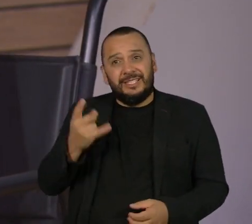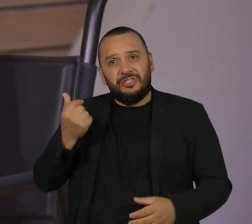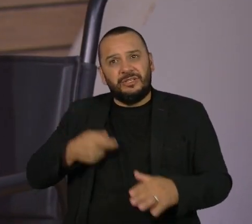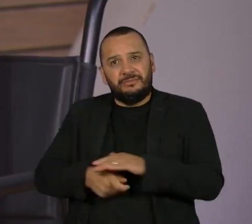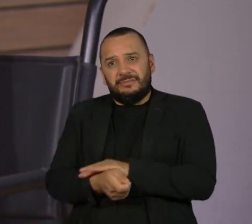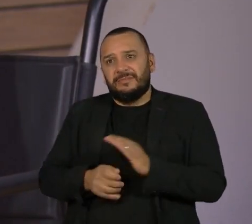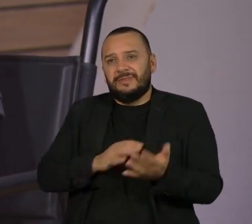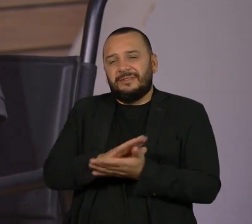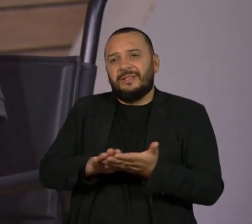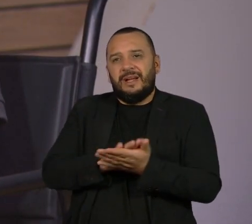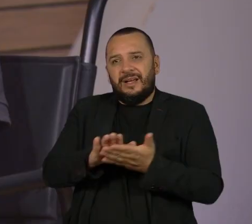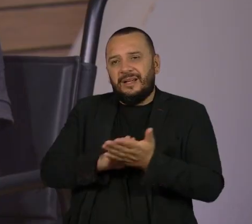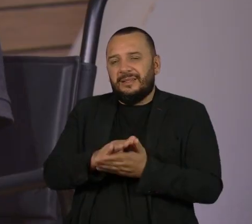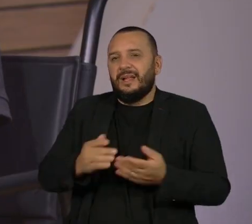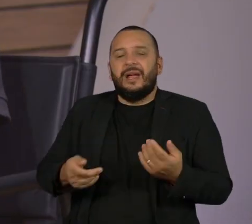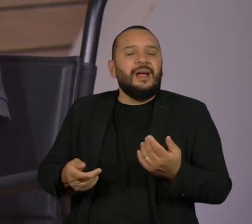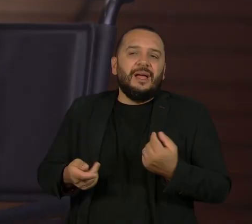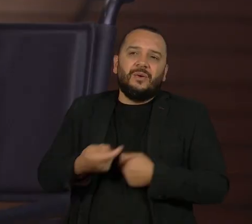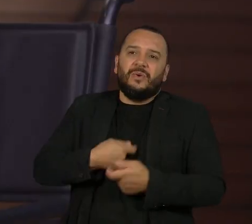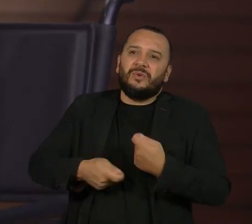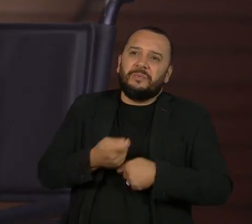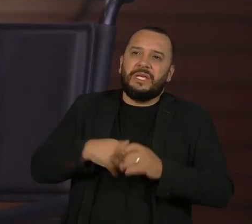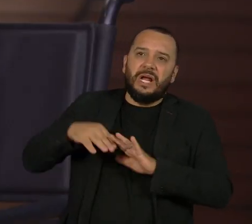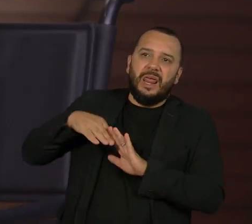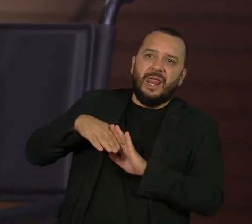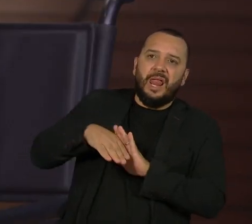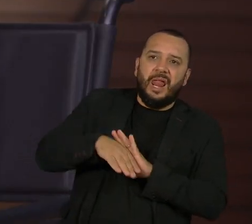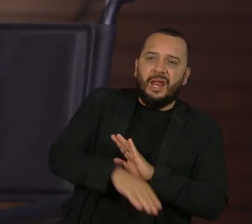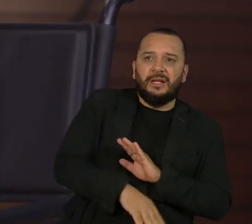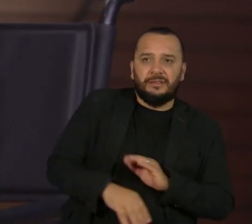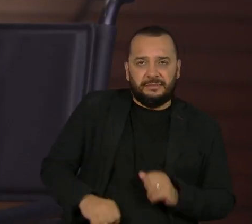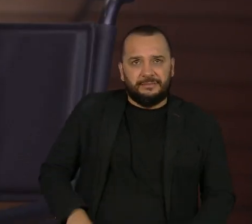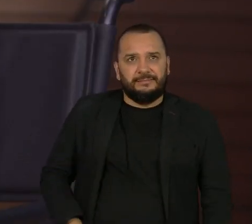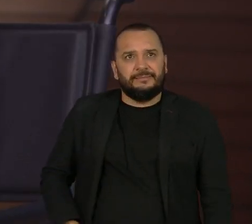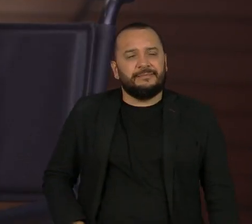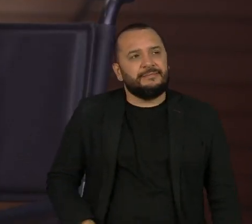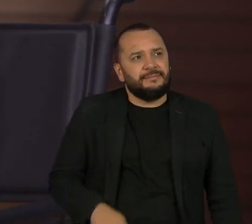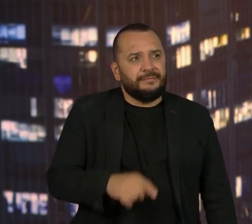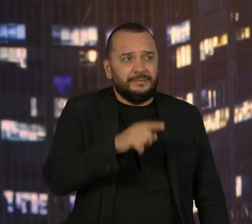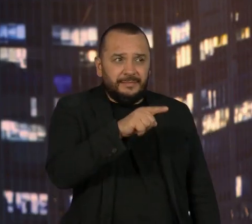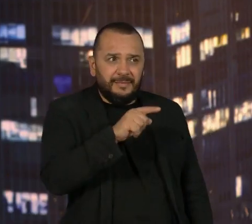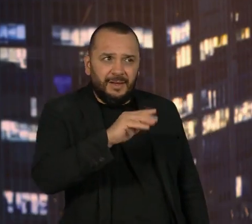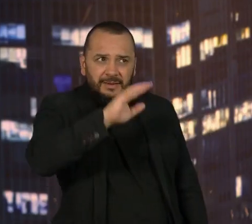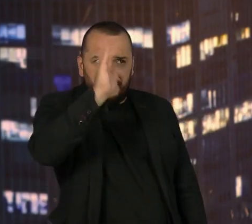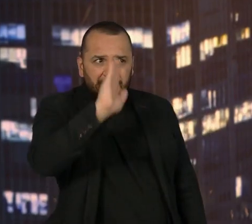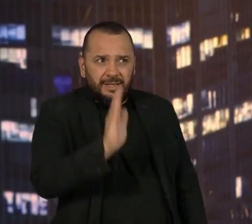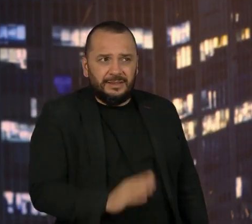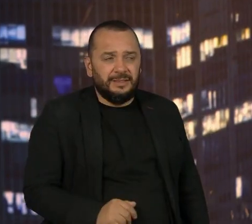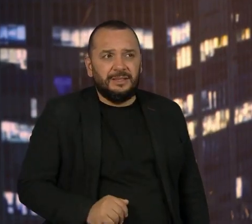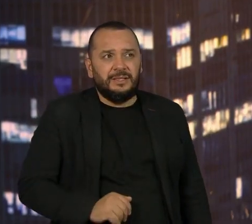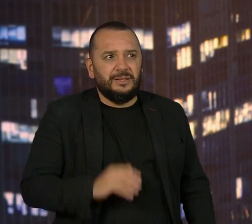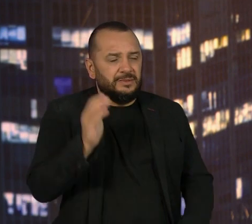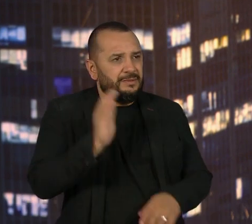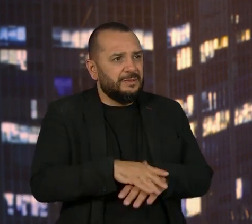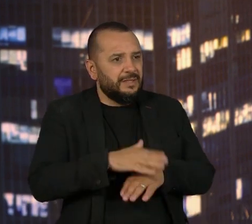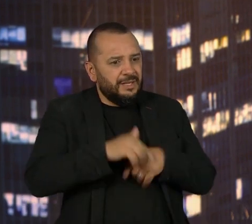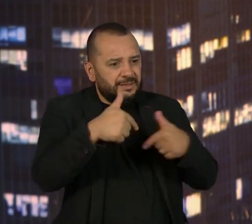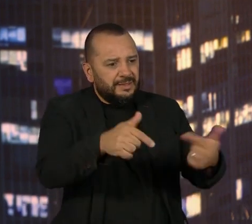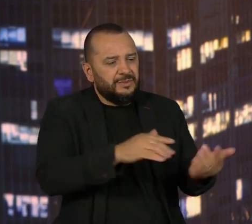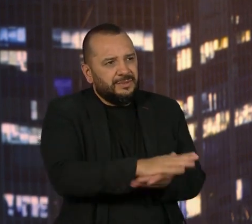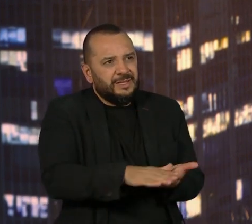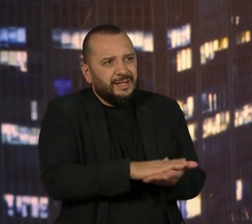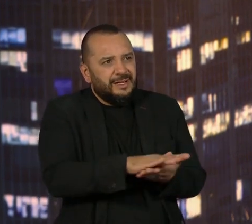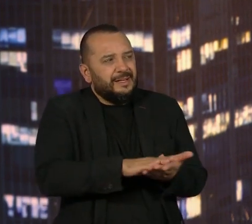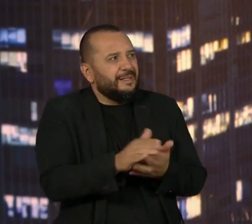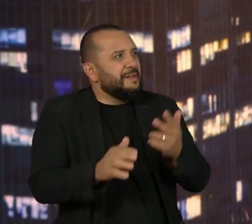a importância de ter o recurso para você fazer esse enfrentamento. Annelise, quando o Brasil não faz a lição de casa, ele